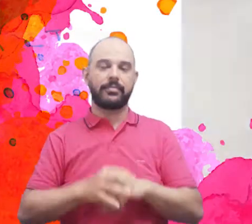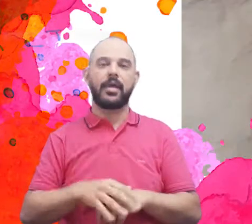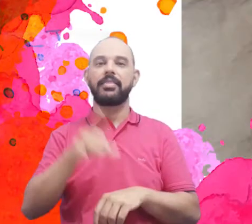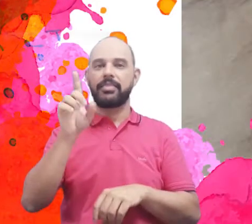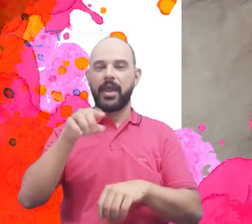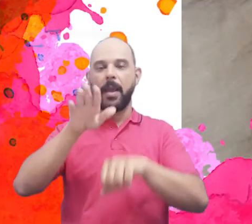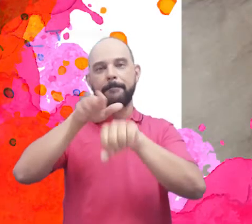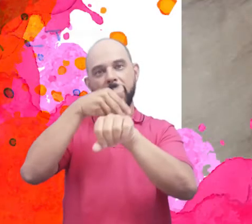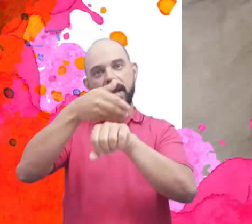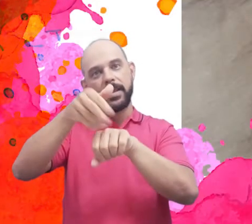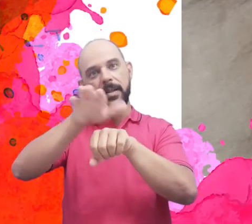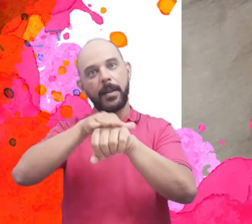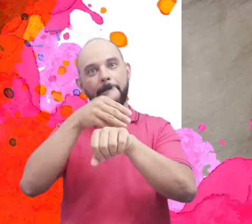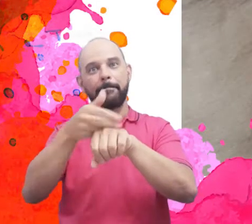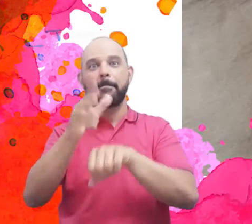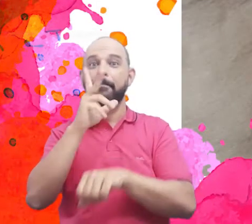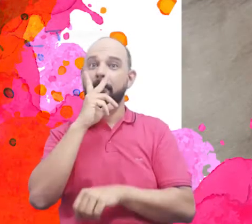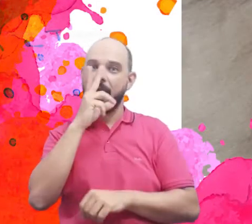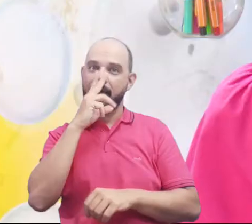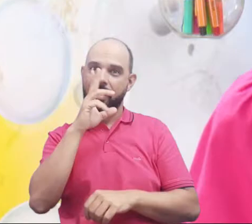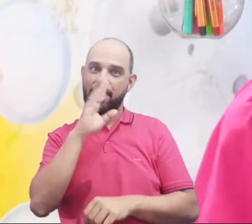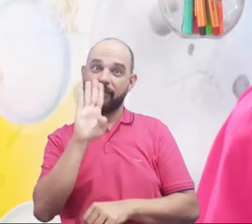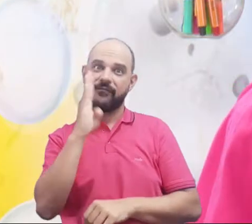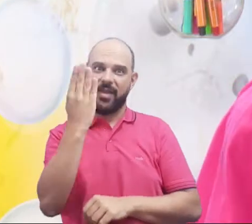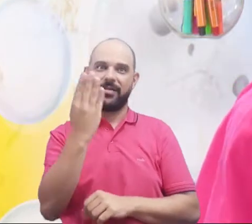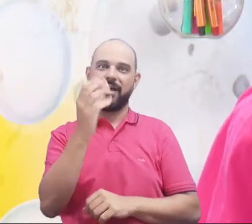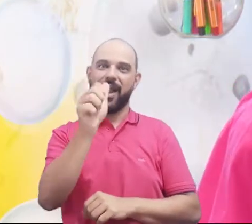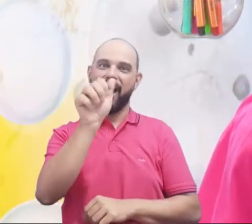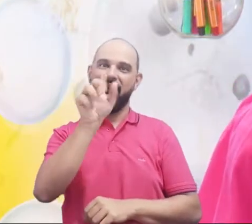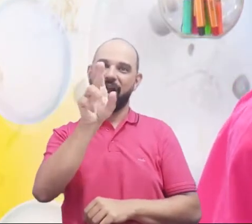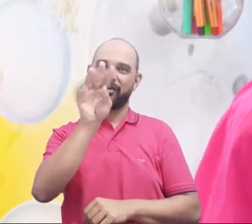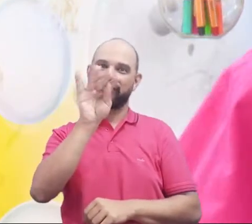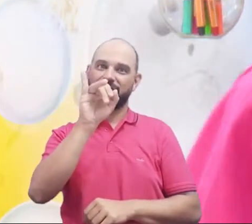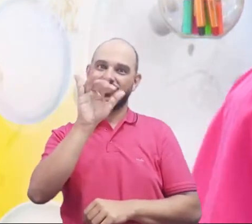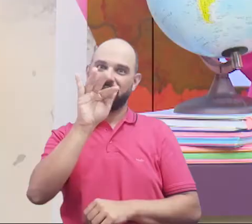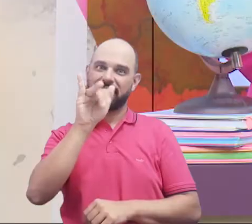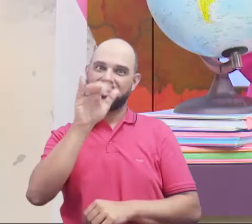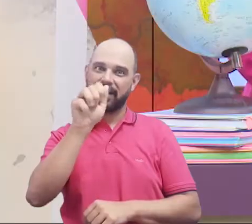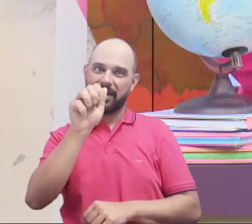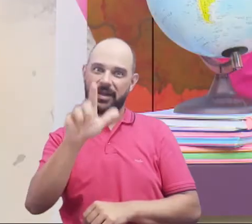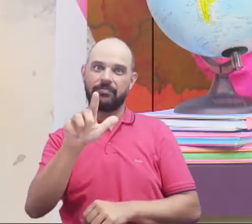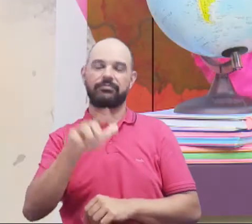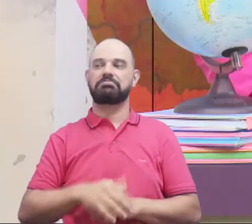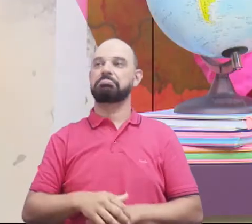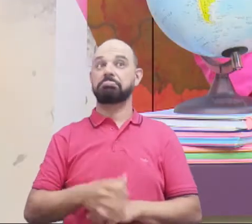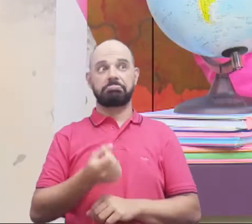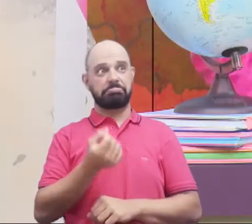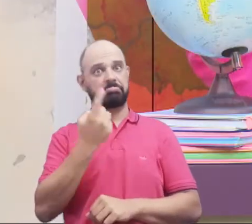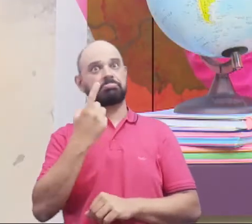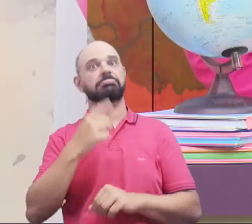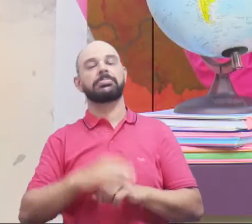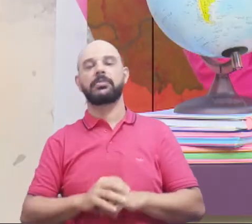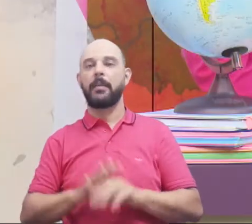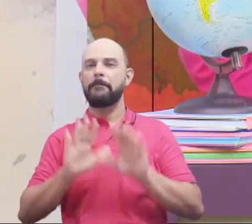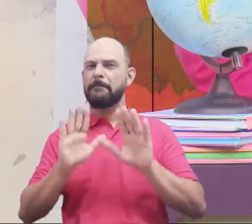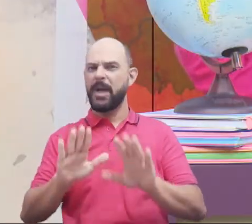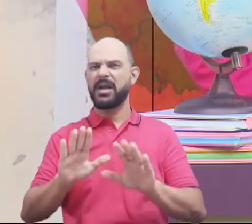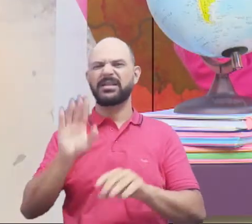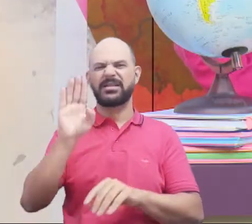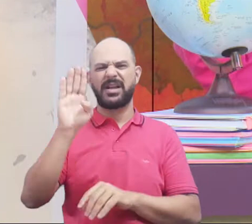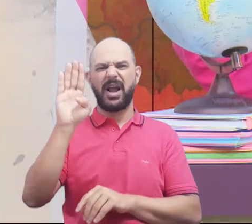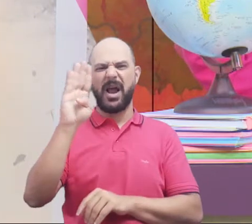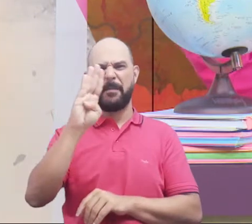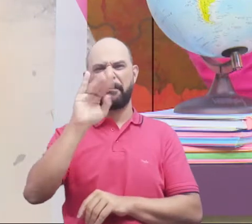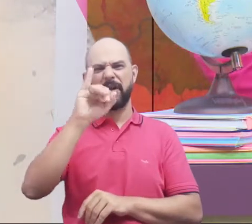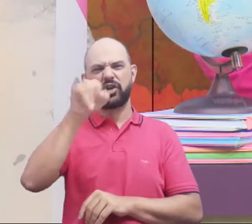uma pintura que simula esse processo. Muito interessante! Esse fato não desmerece as bijuterias.